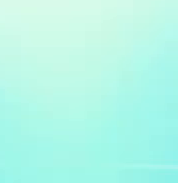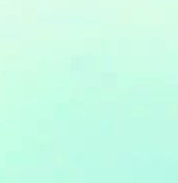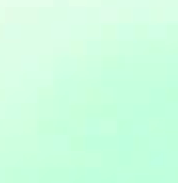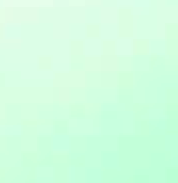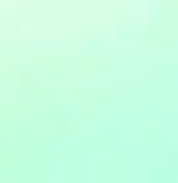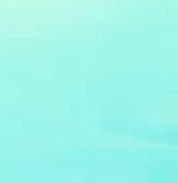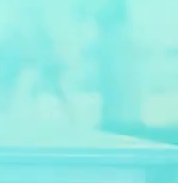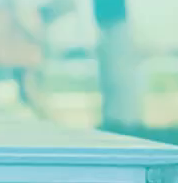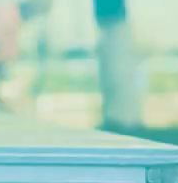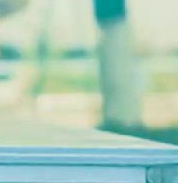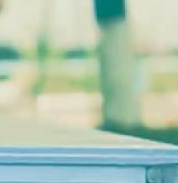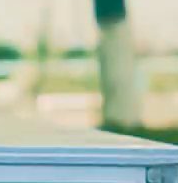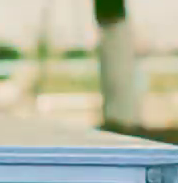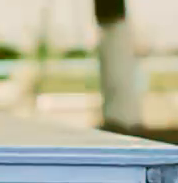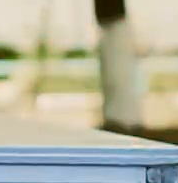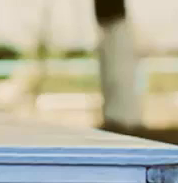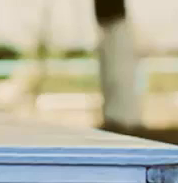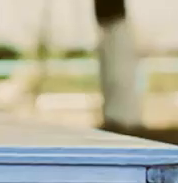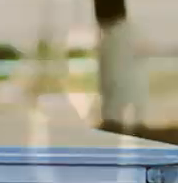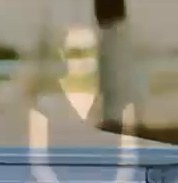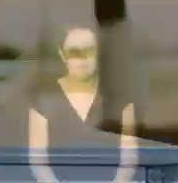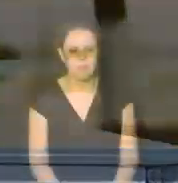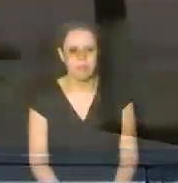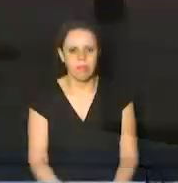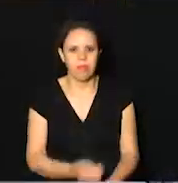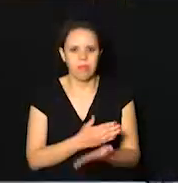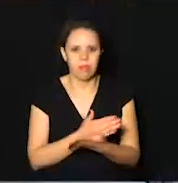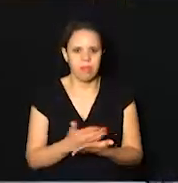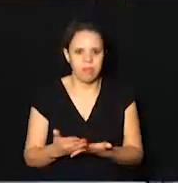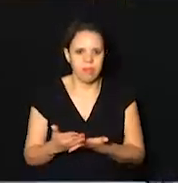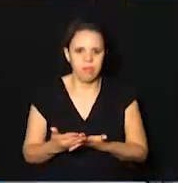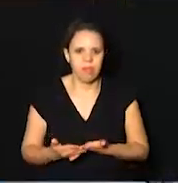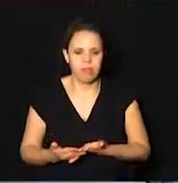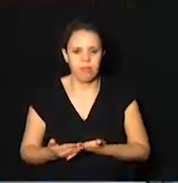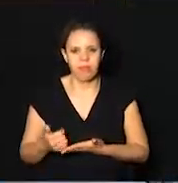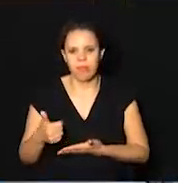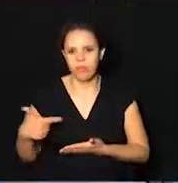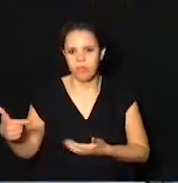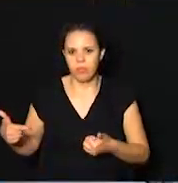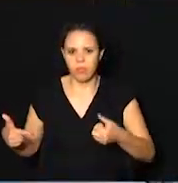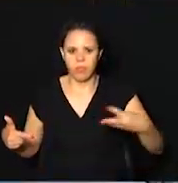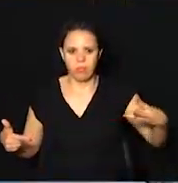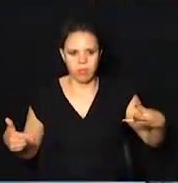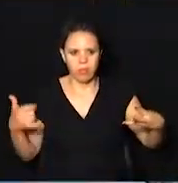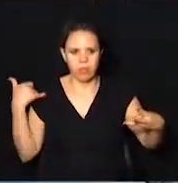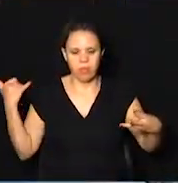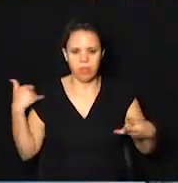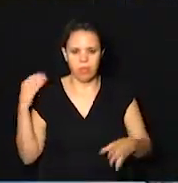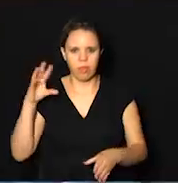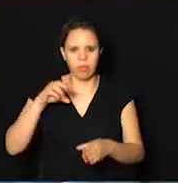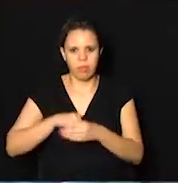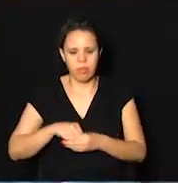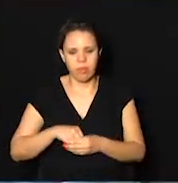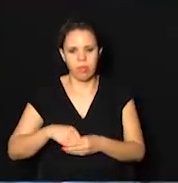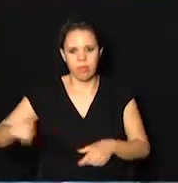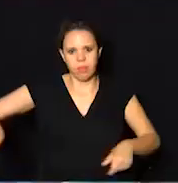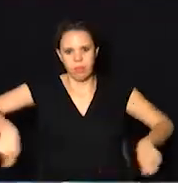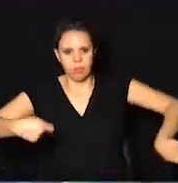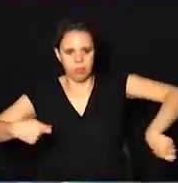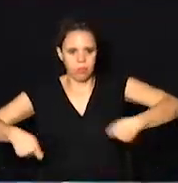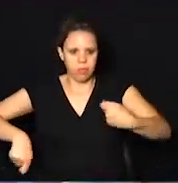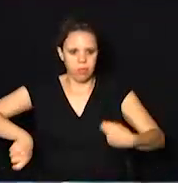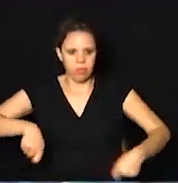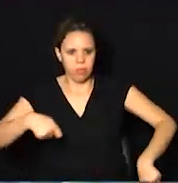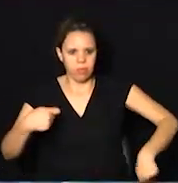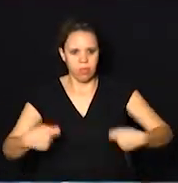a eu conversei com 12 para 13 anos dentro da modalidade tênis de mesa